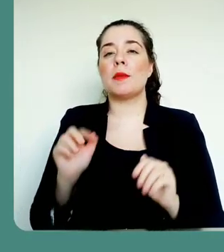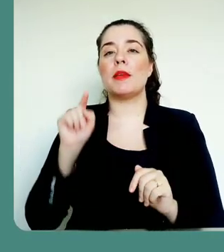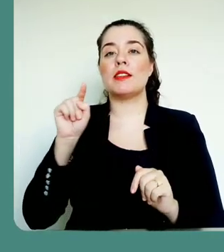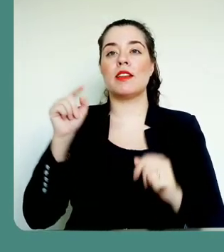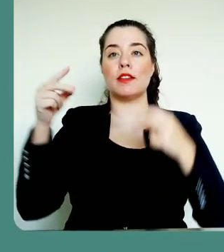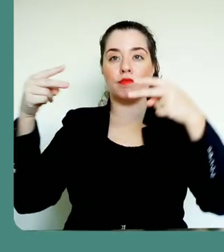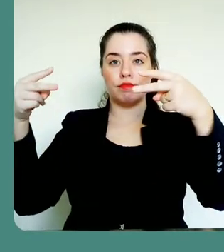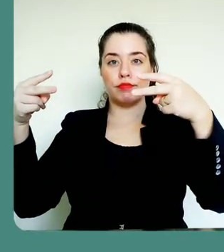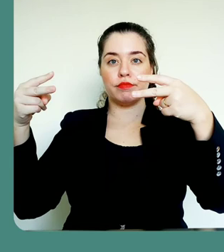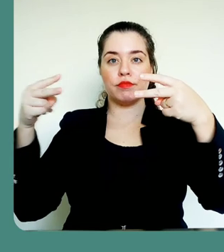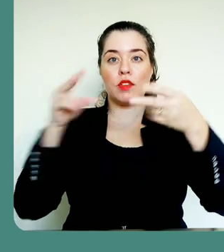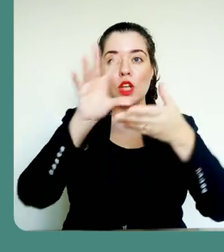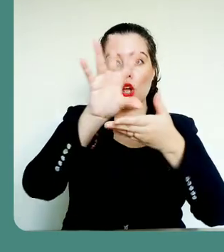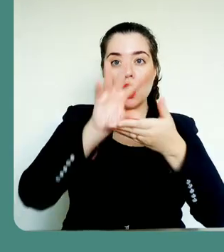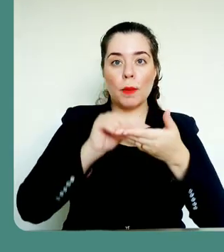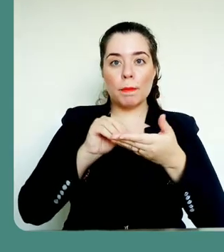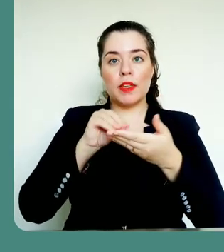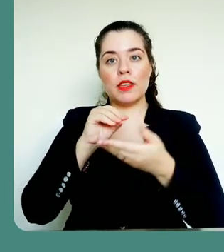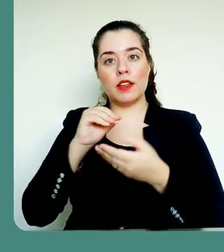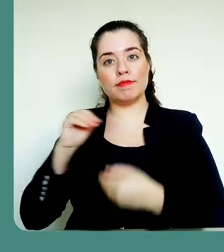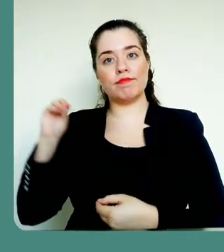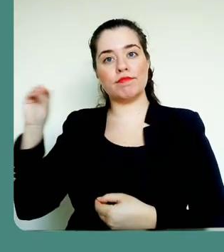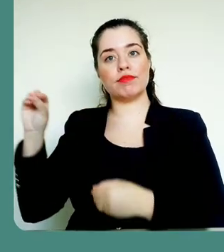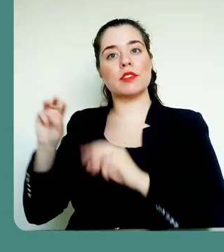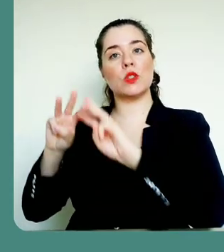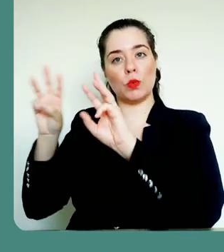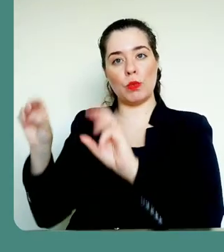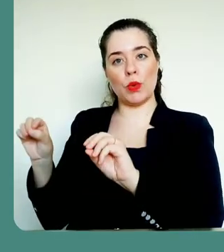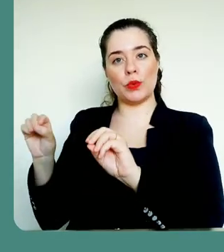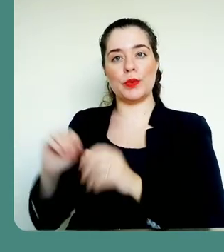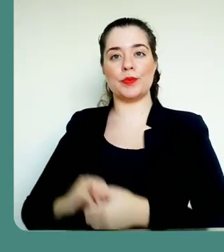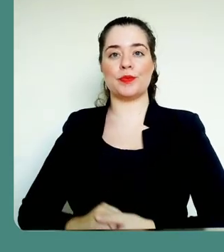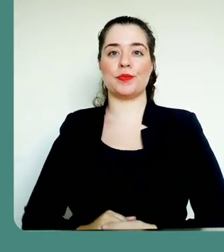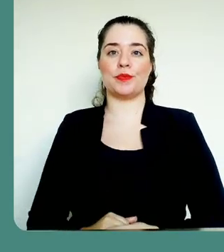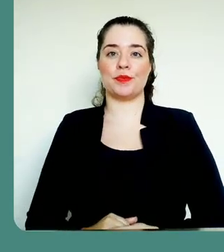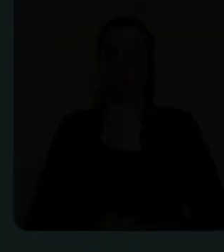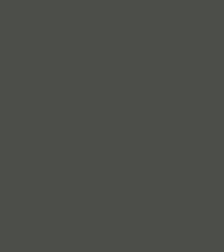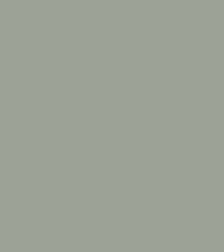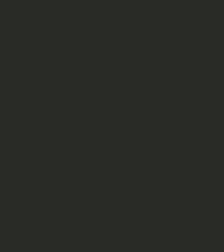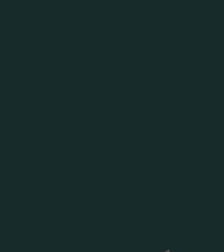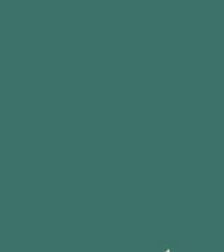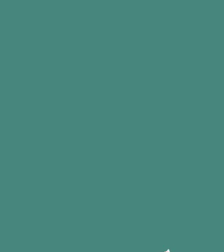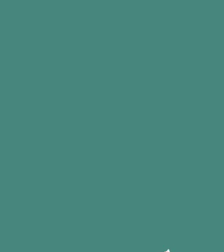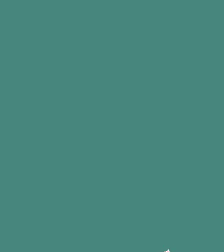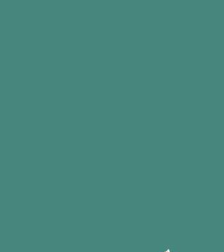você copiar este link do Embedded e vincular lá no ambiente virtual de aprendizagem.